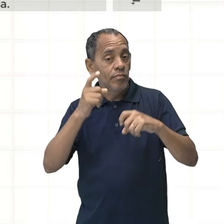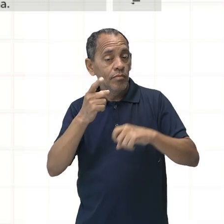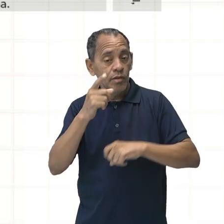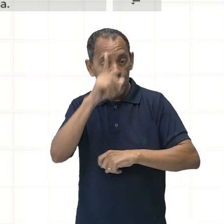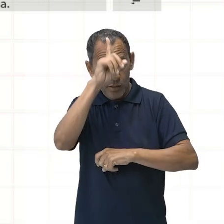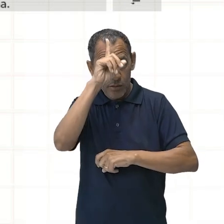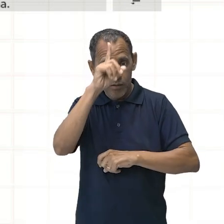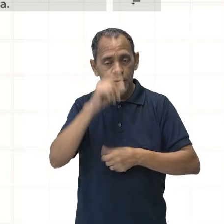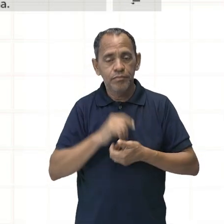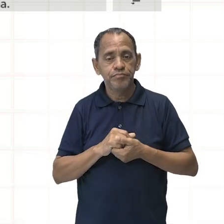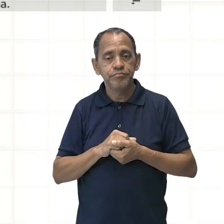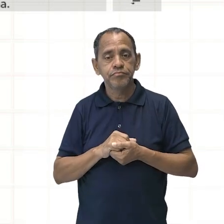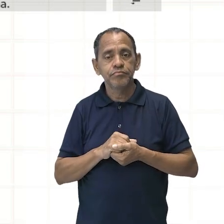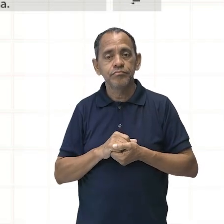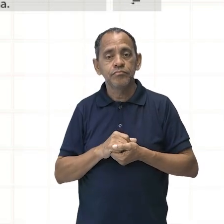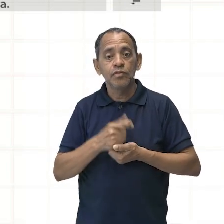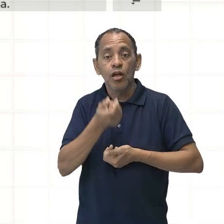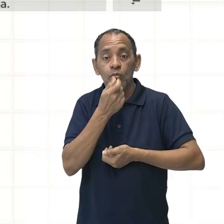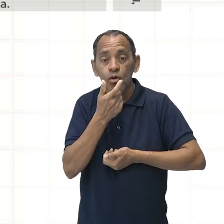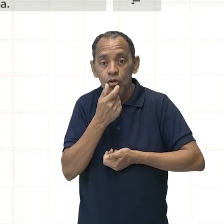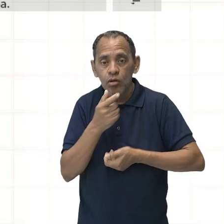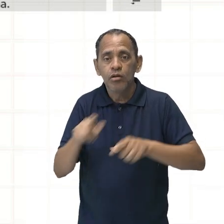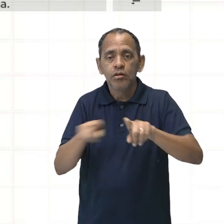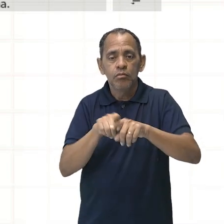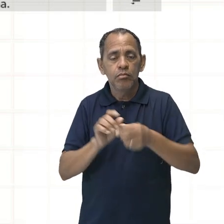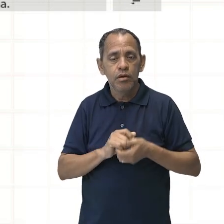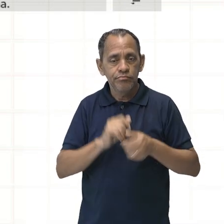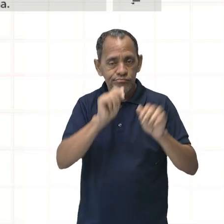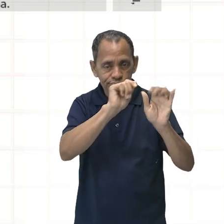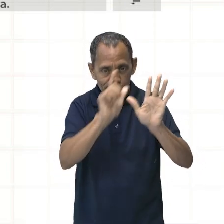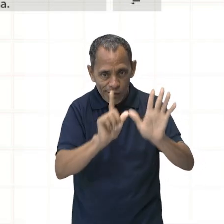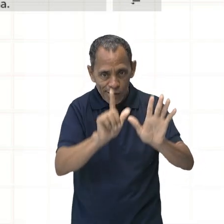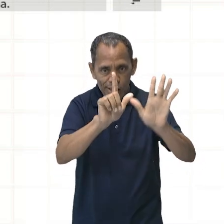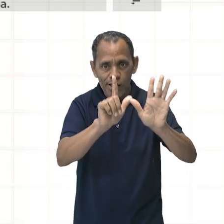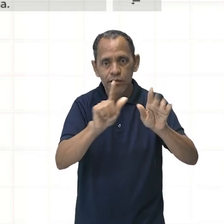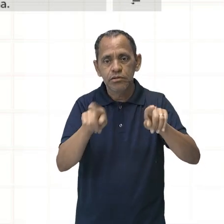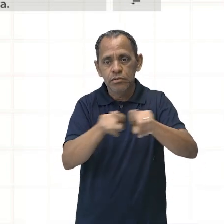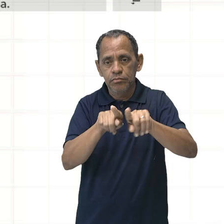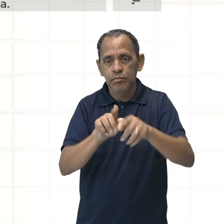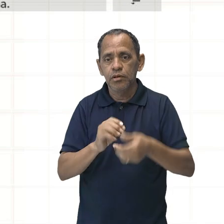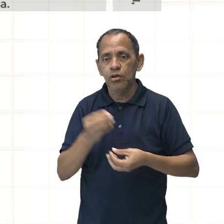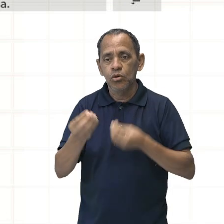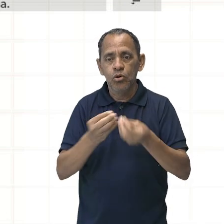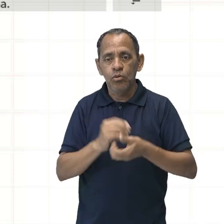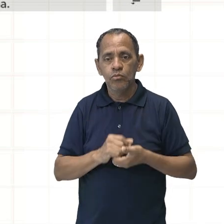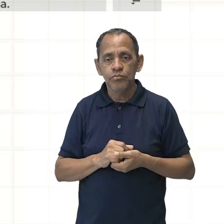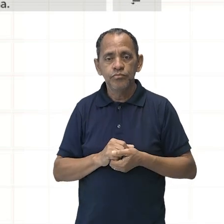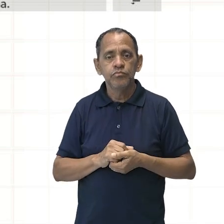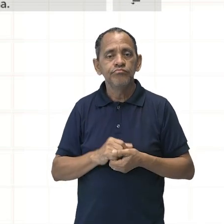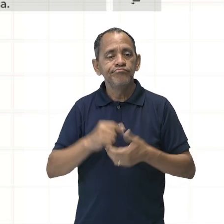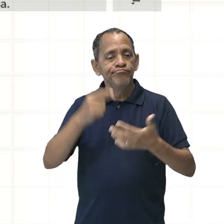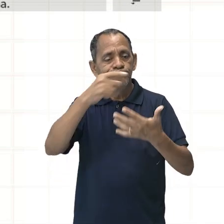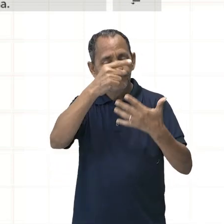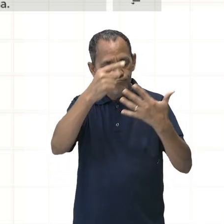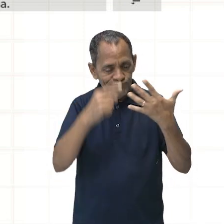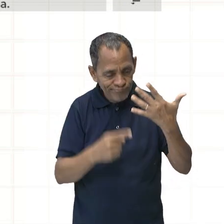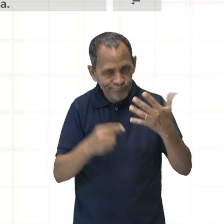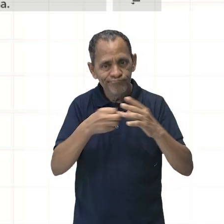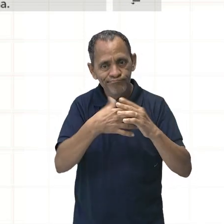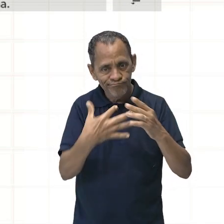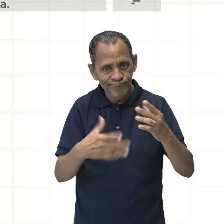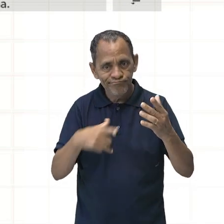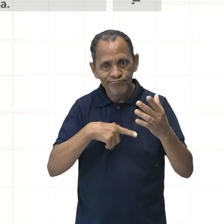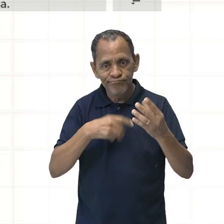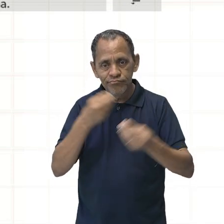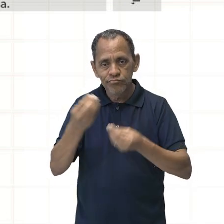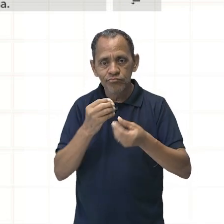a questão também de abastecimento de gás. Então, todas essas situações, elas foram cortadas quando se há